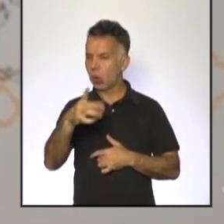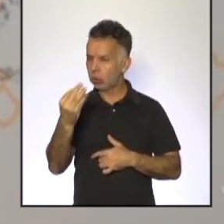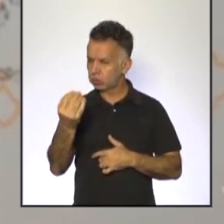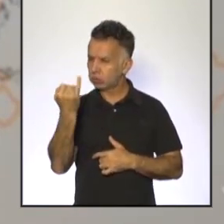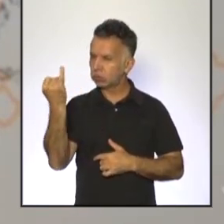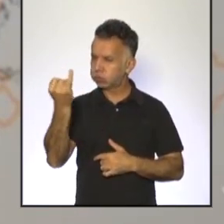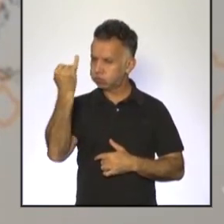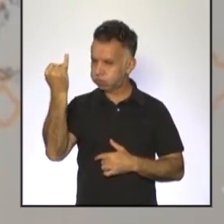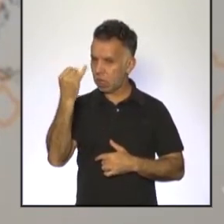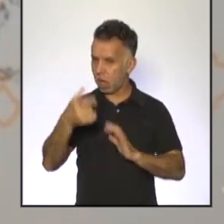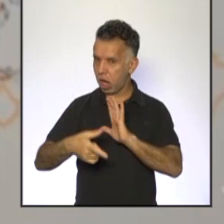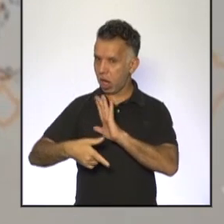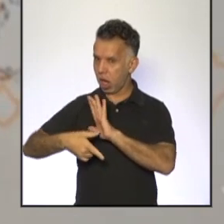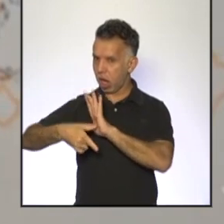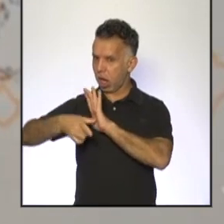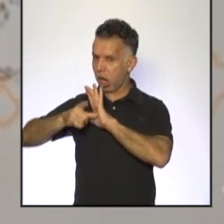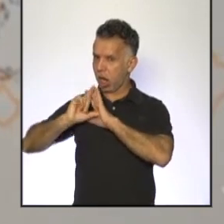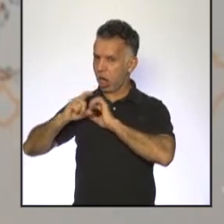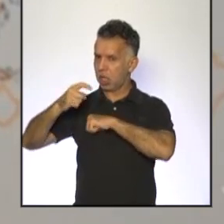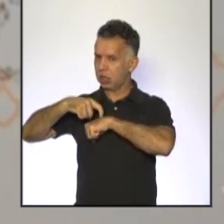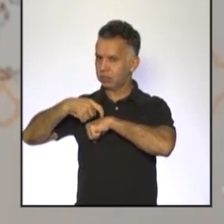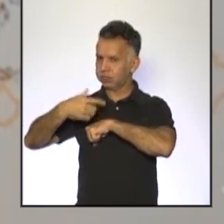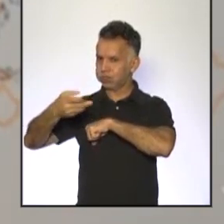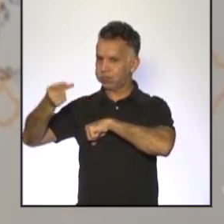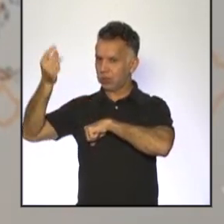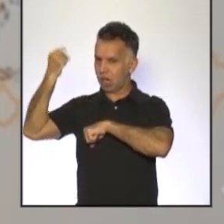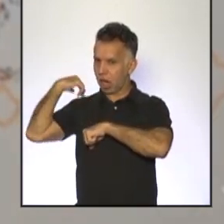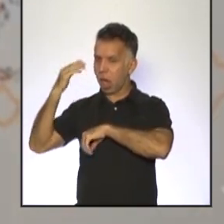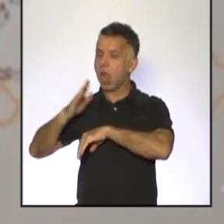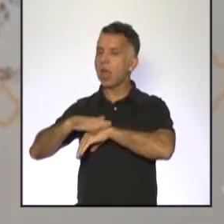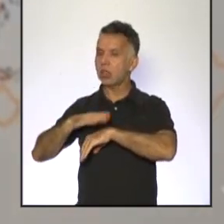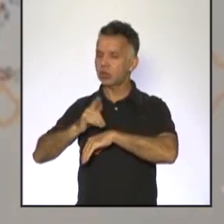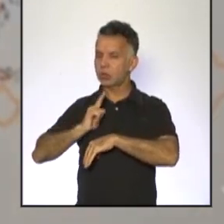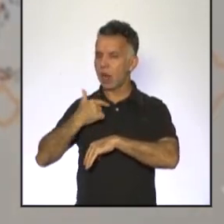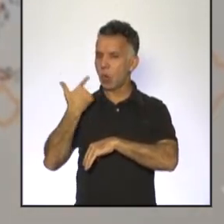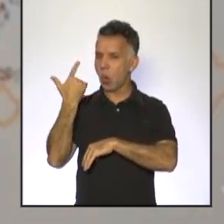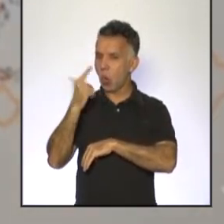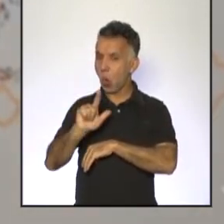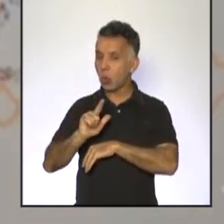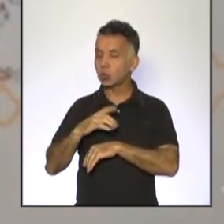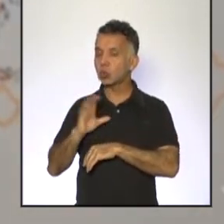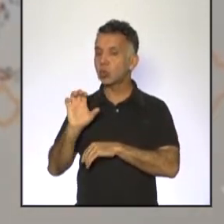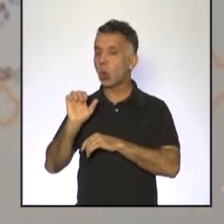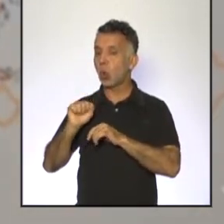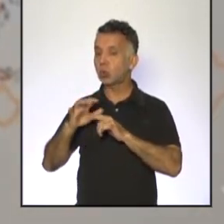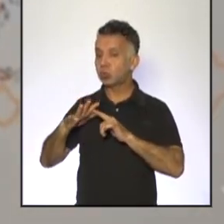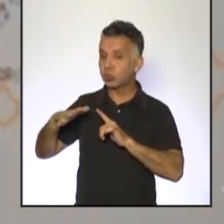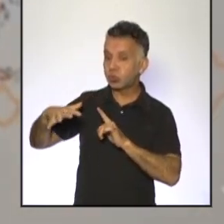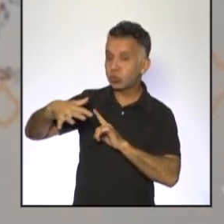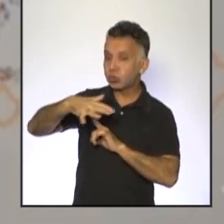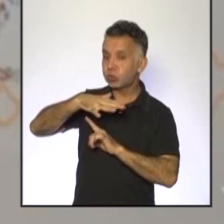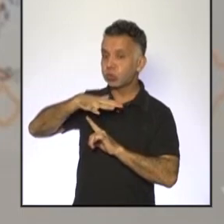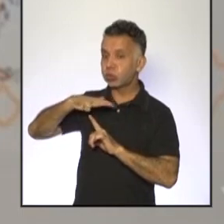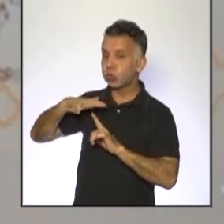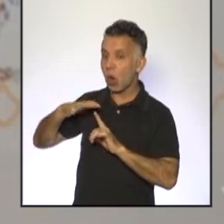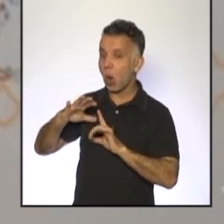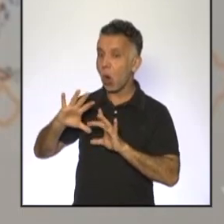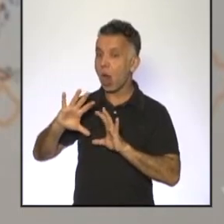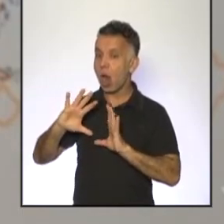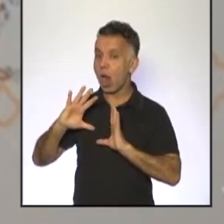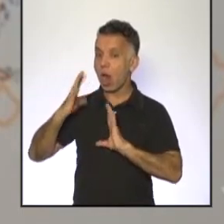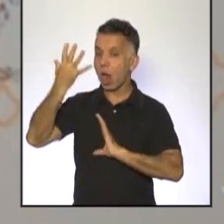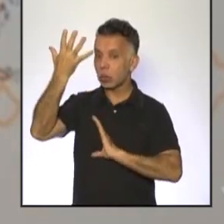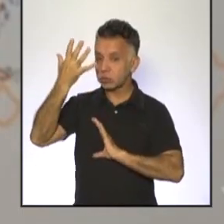Pangeia, nós tivemos um outro supercontinente chamado Rodínia. Então, os supercontinentes se formam e se